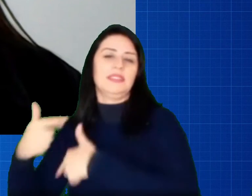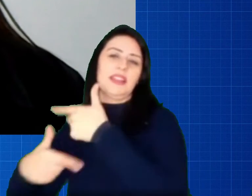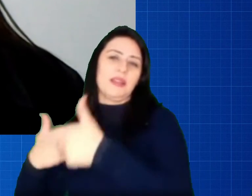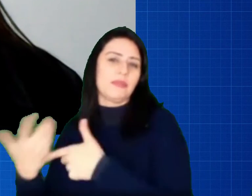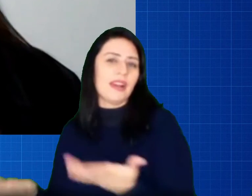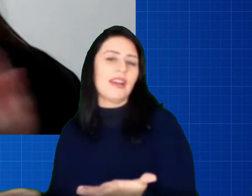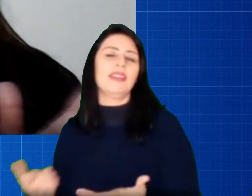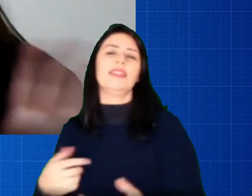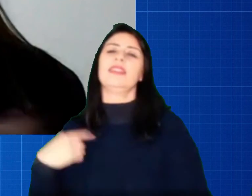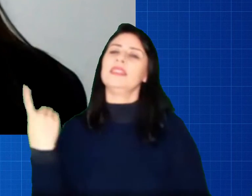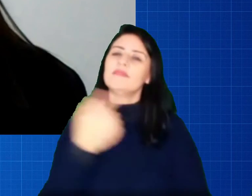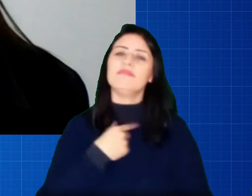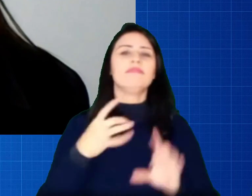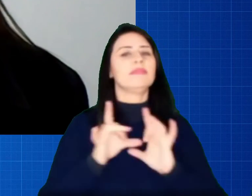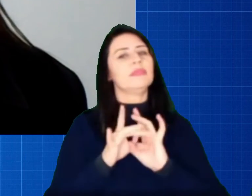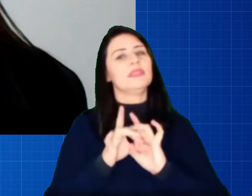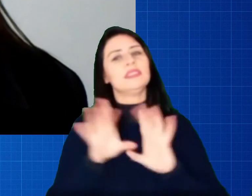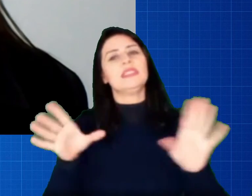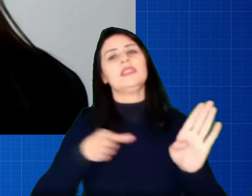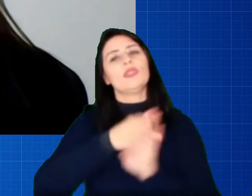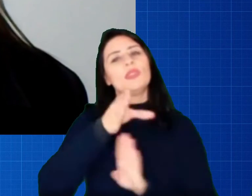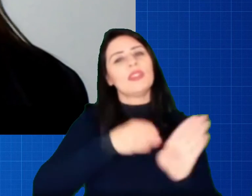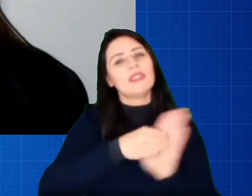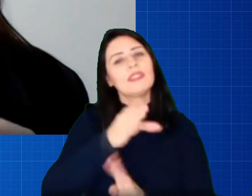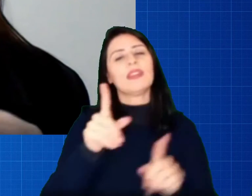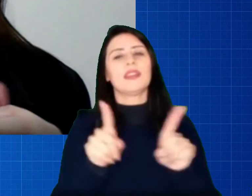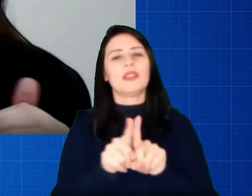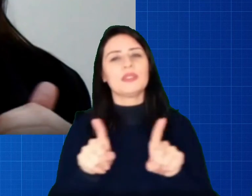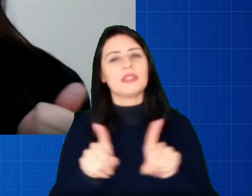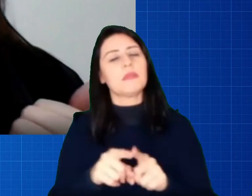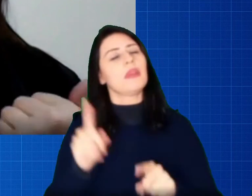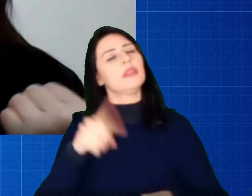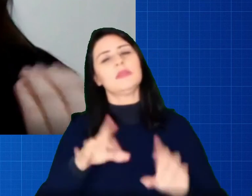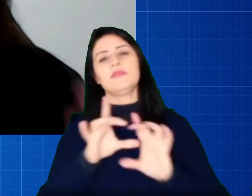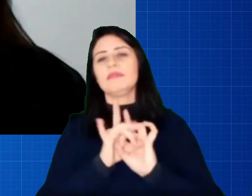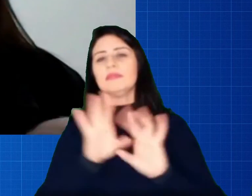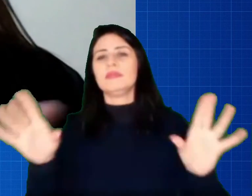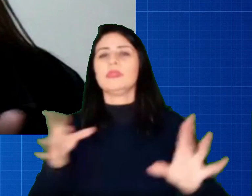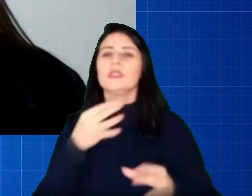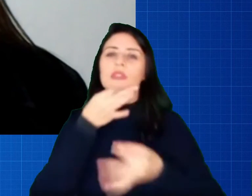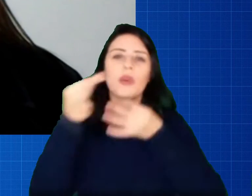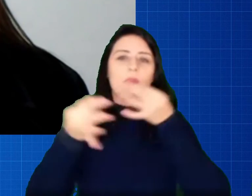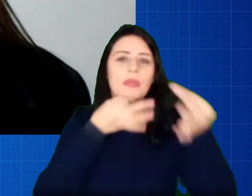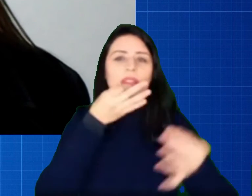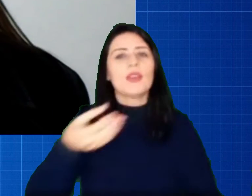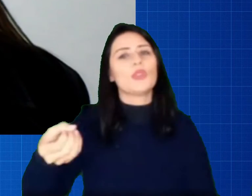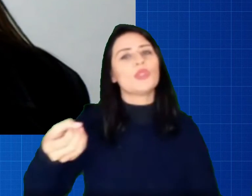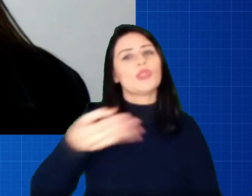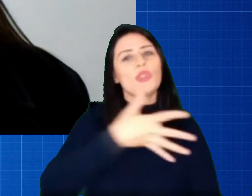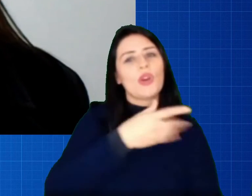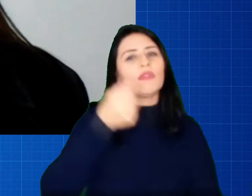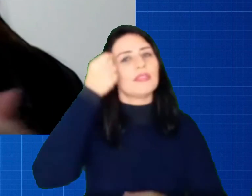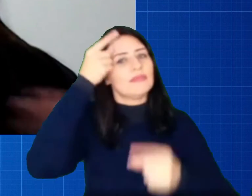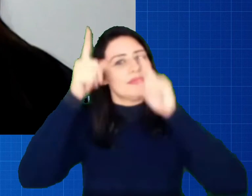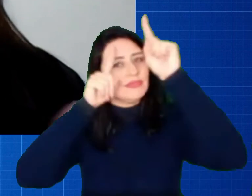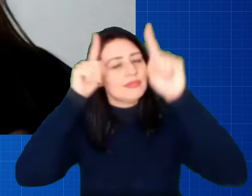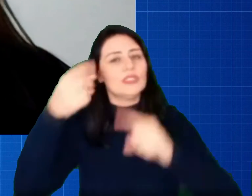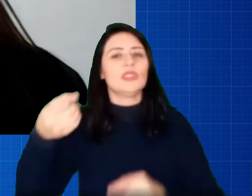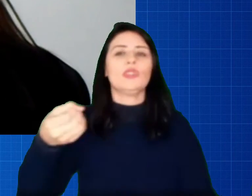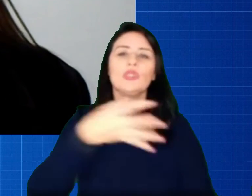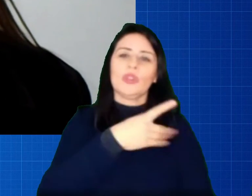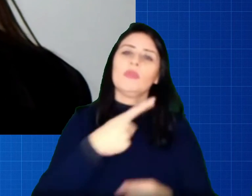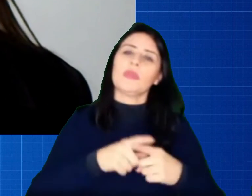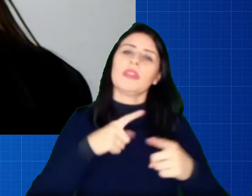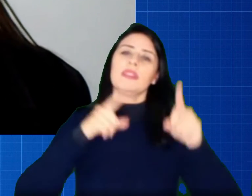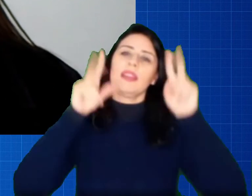com várias né, áreas mais abrangentes. Então, assim, nós estamos à disposição para orientá-los também e estamos também né,